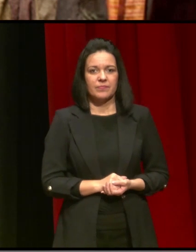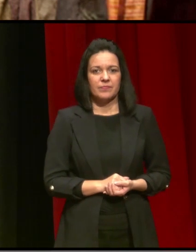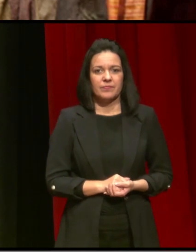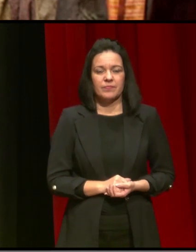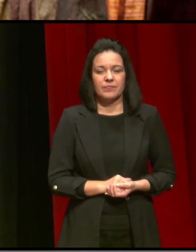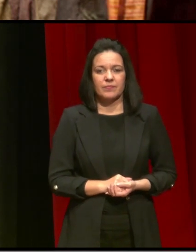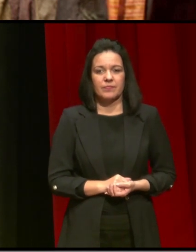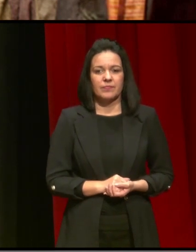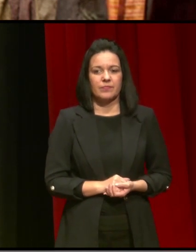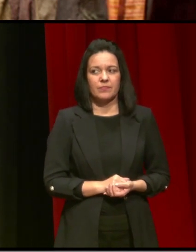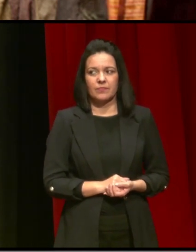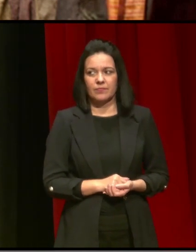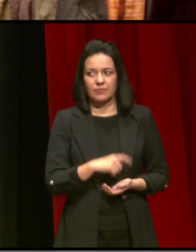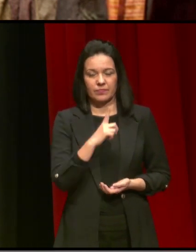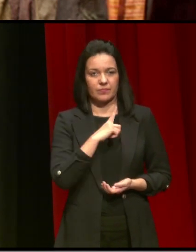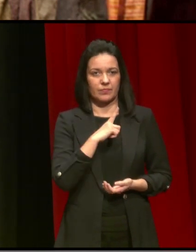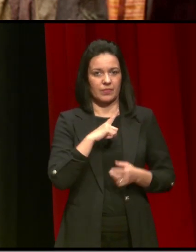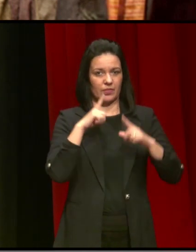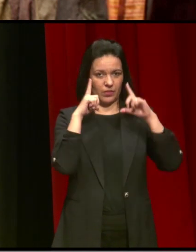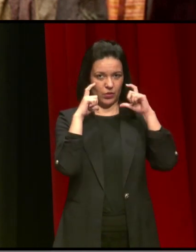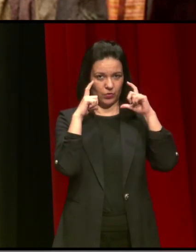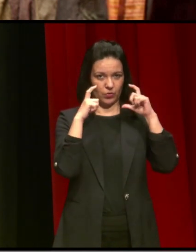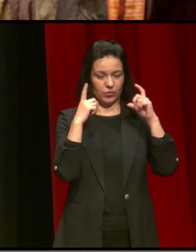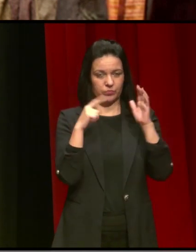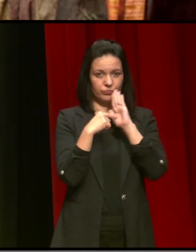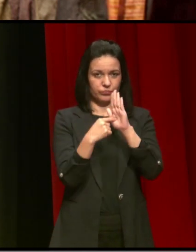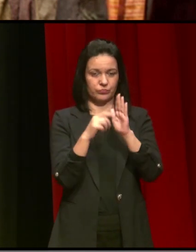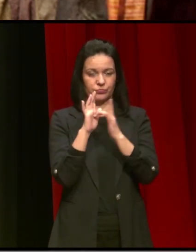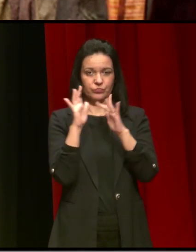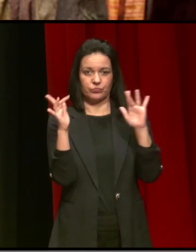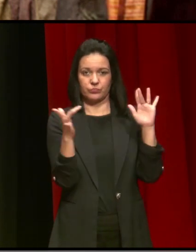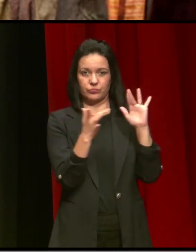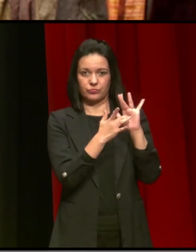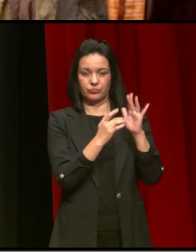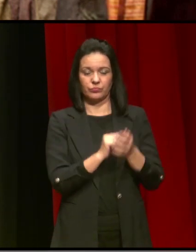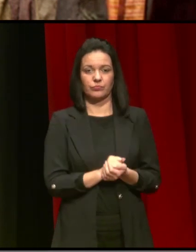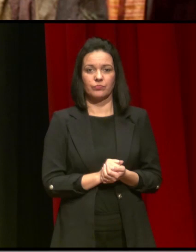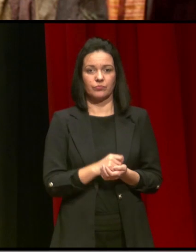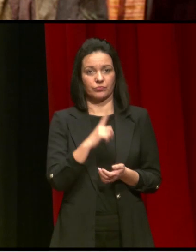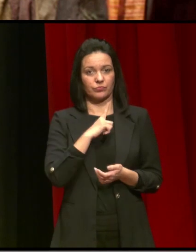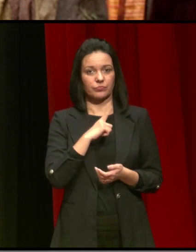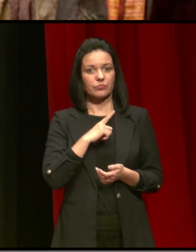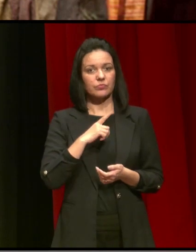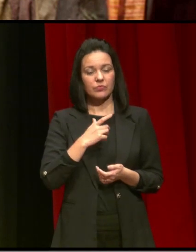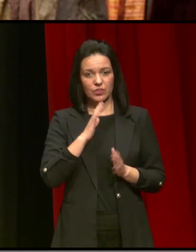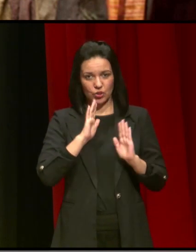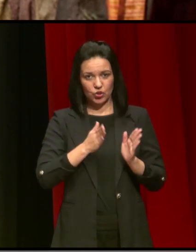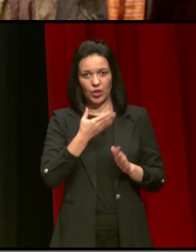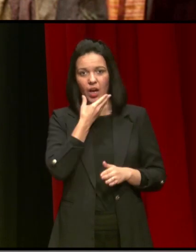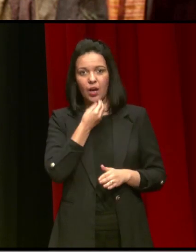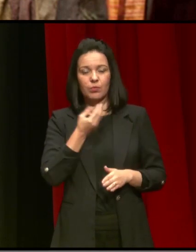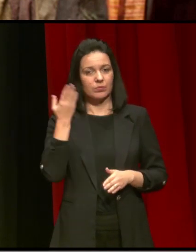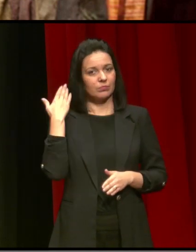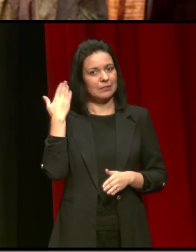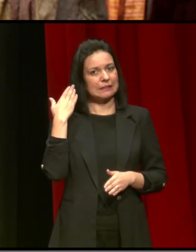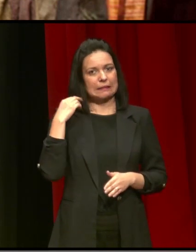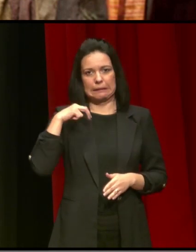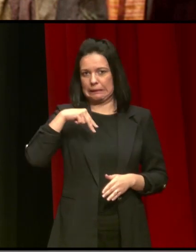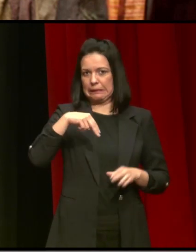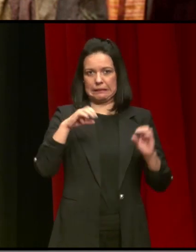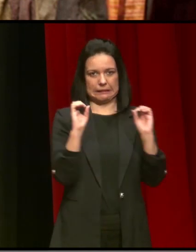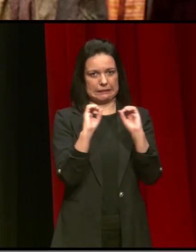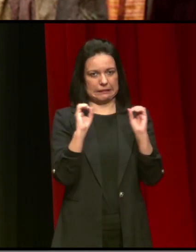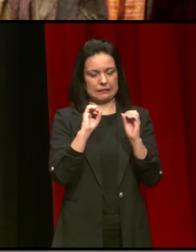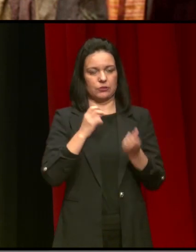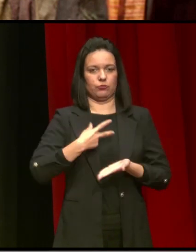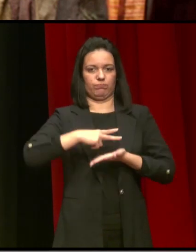Meus irmãos e irmãs cegas, eu tenho uma foto de Jesus levantando um homem paralítico, e três discípulos estão ao